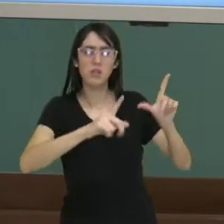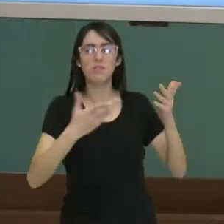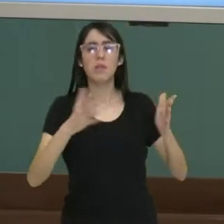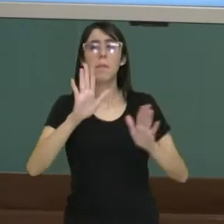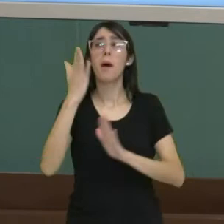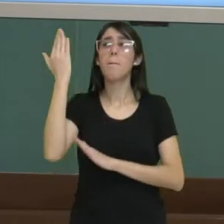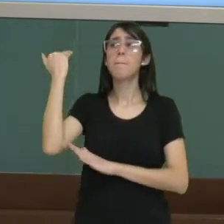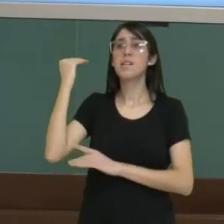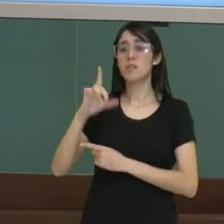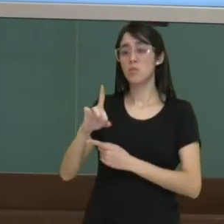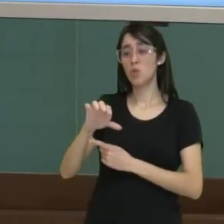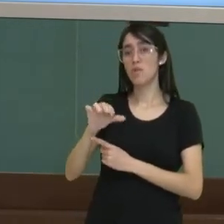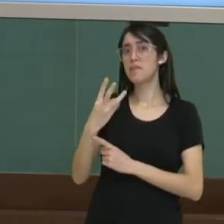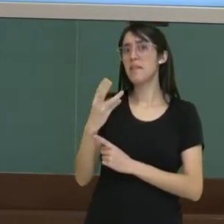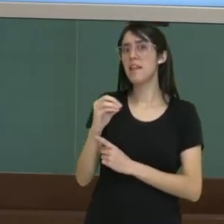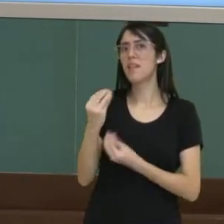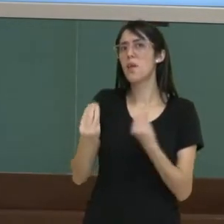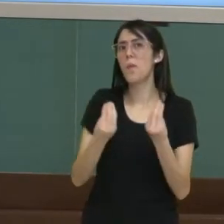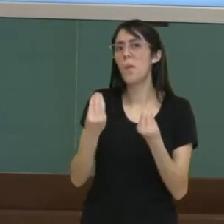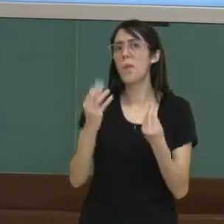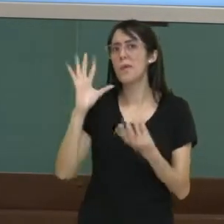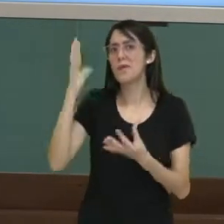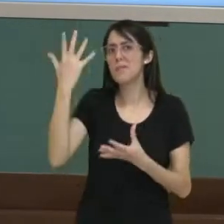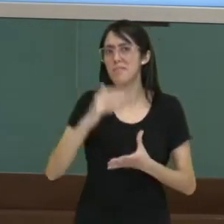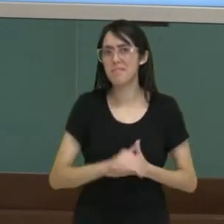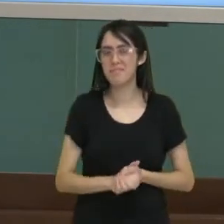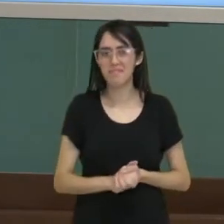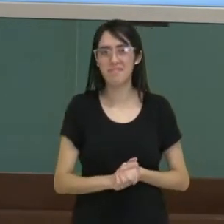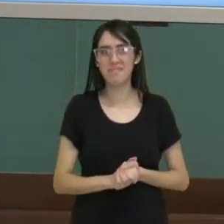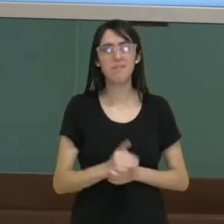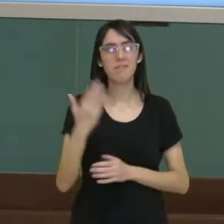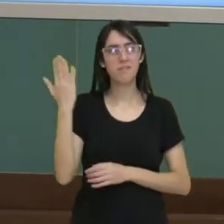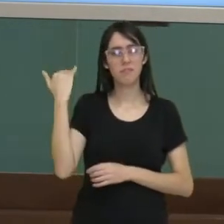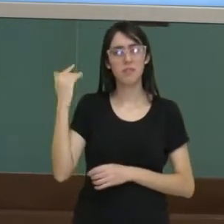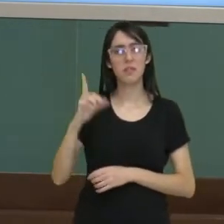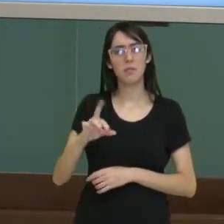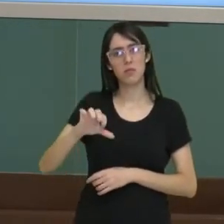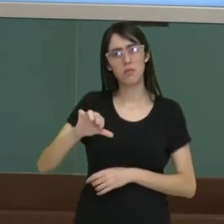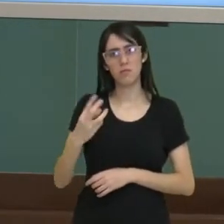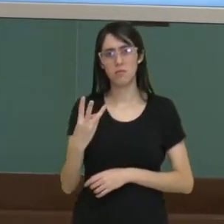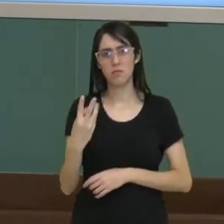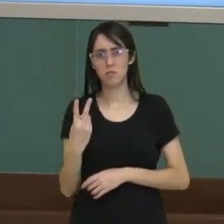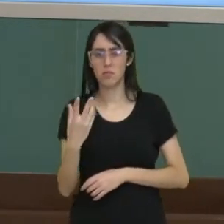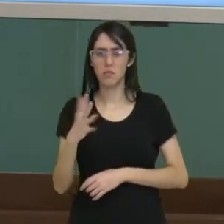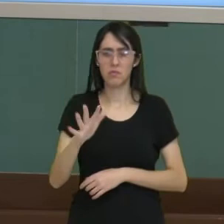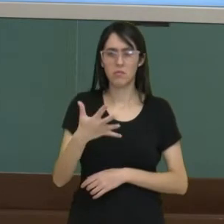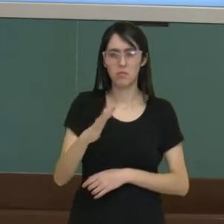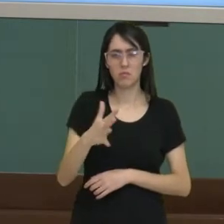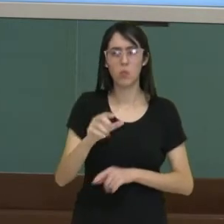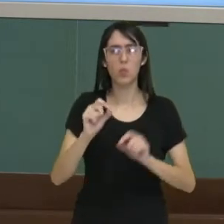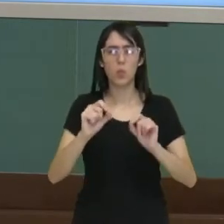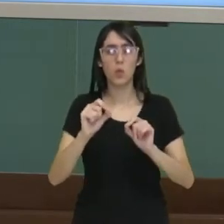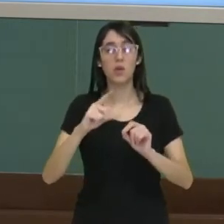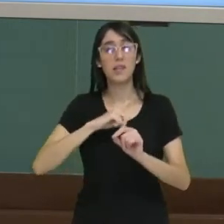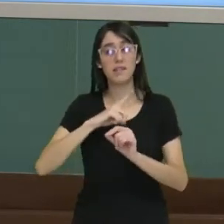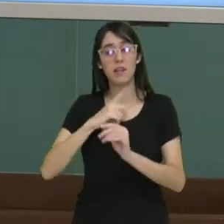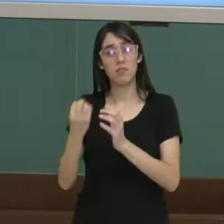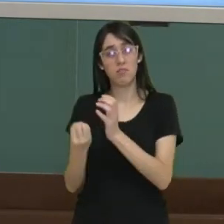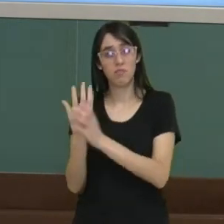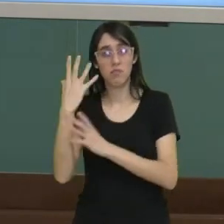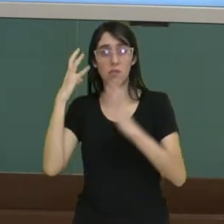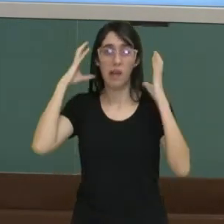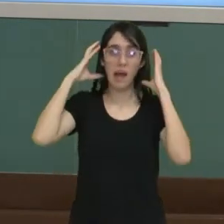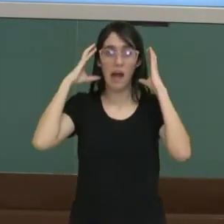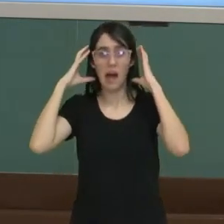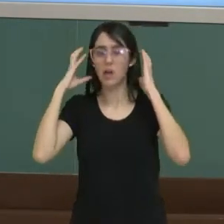década de 30? Como que era? Em 32, pessoal, em 1932, a gente vai ter, o rádio vai se tornar muito importante